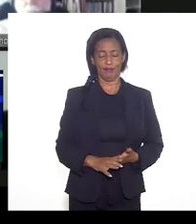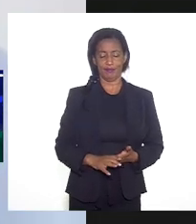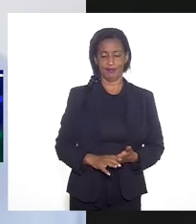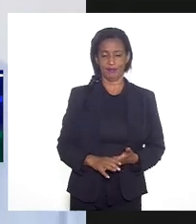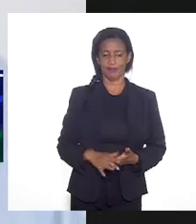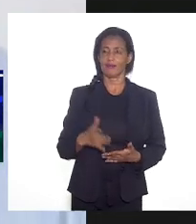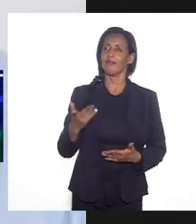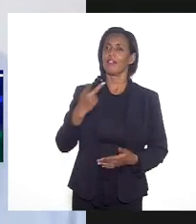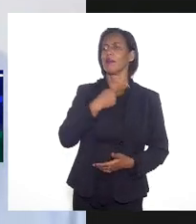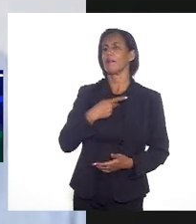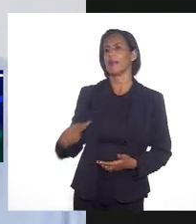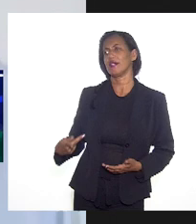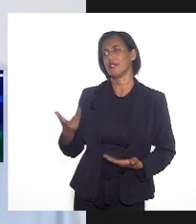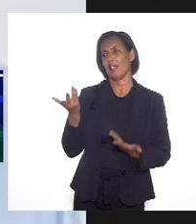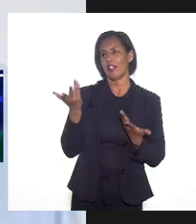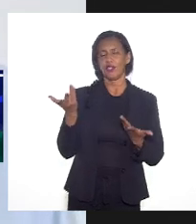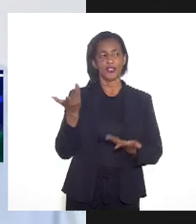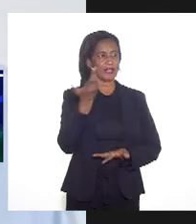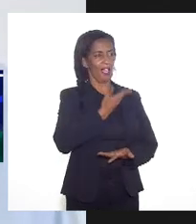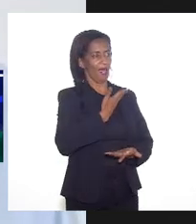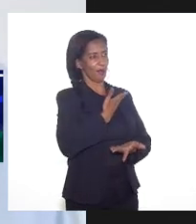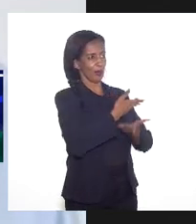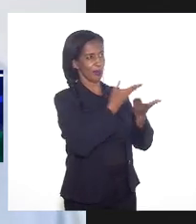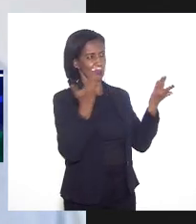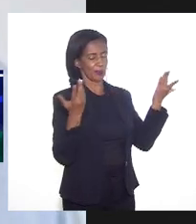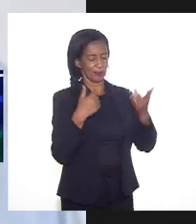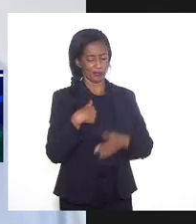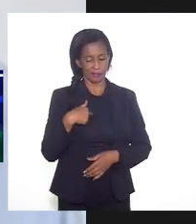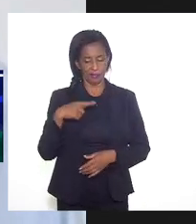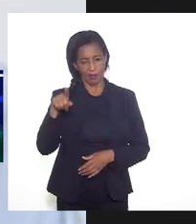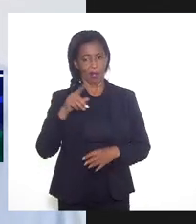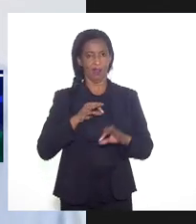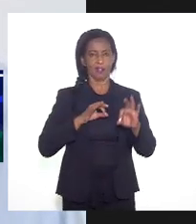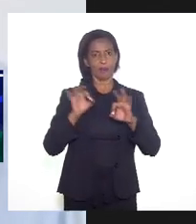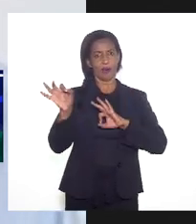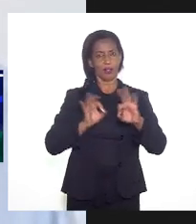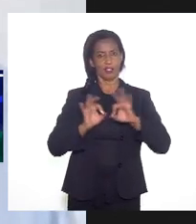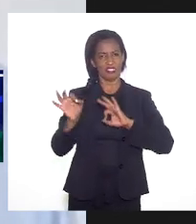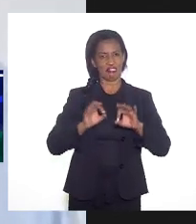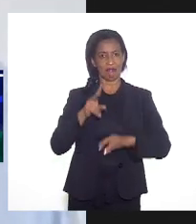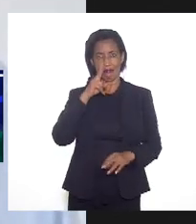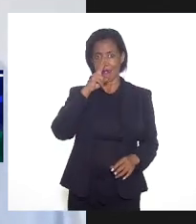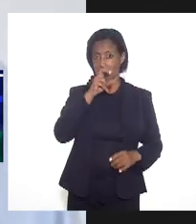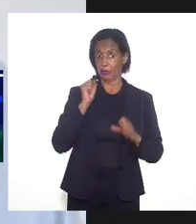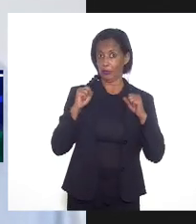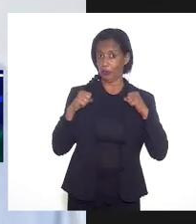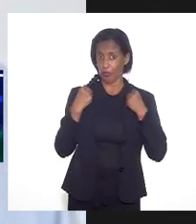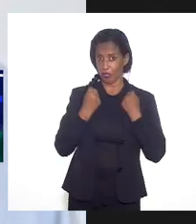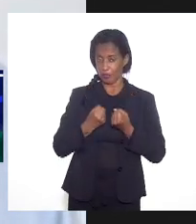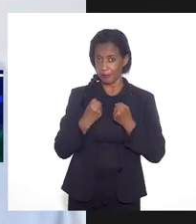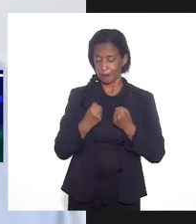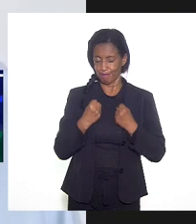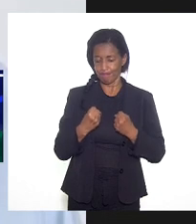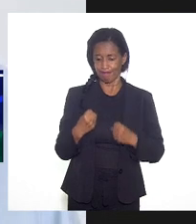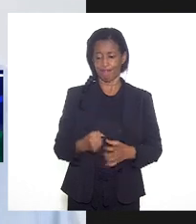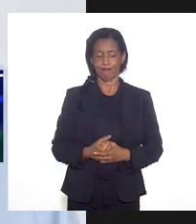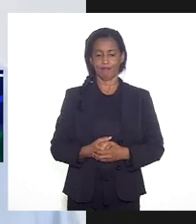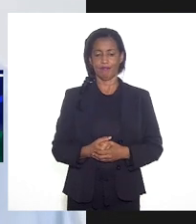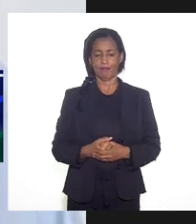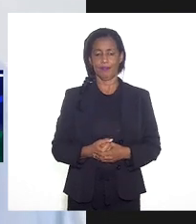Presidente, nobres colegas, eu acho esse projeto forte demais para